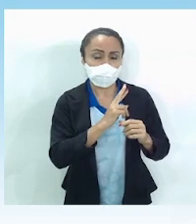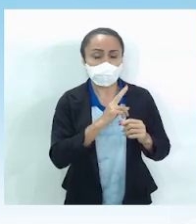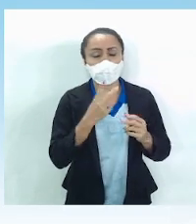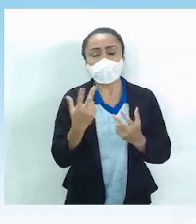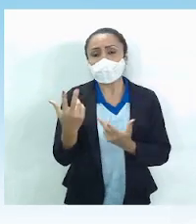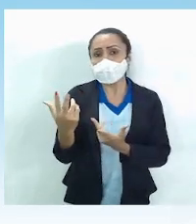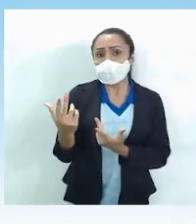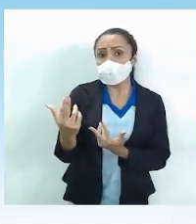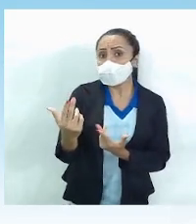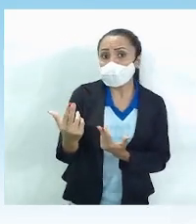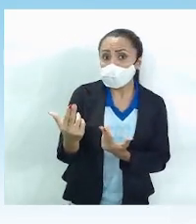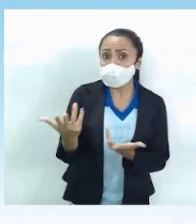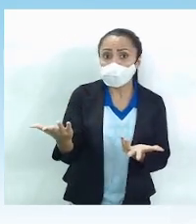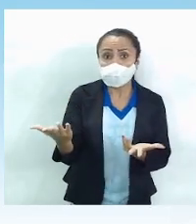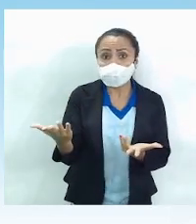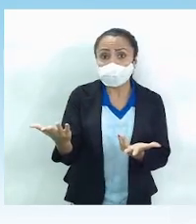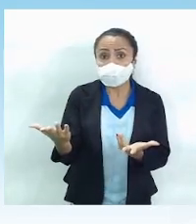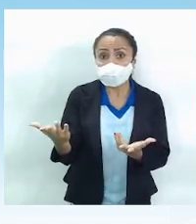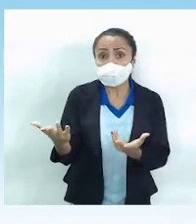categoria de quê?